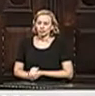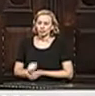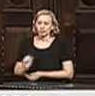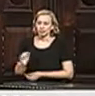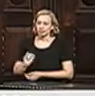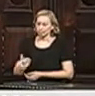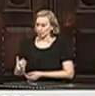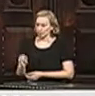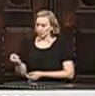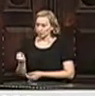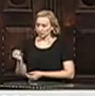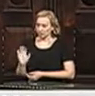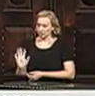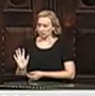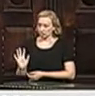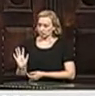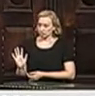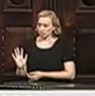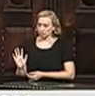32%.